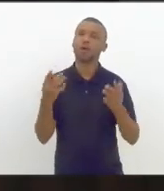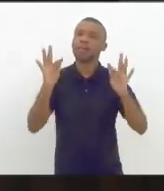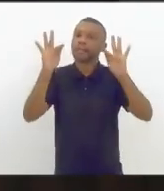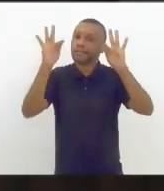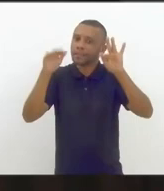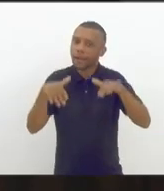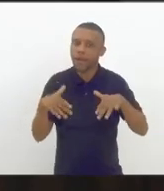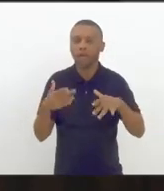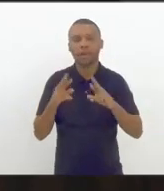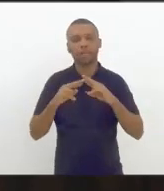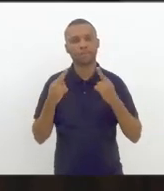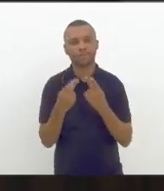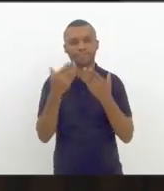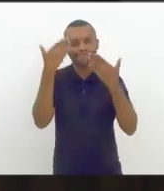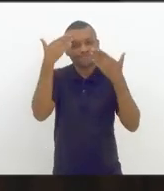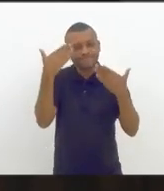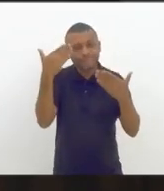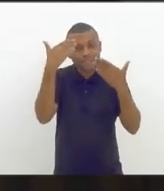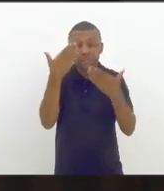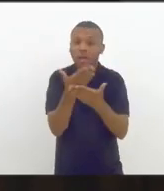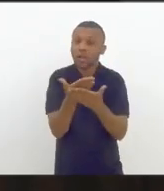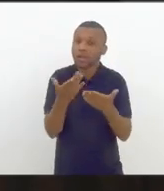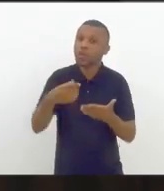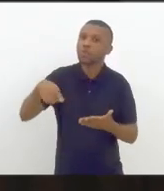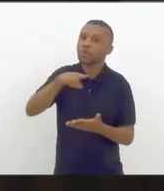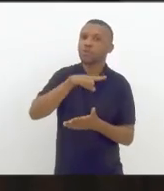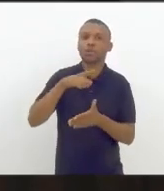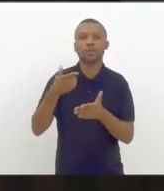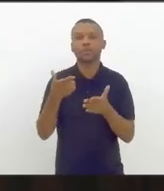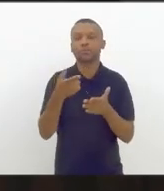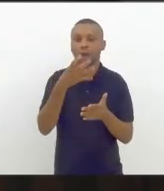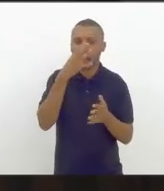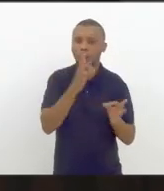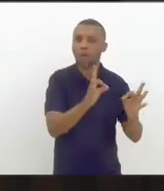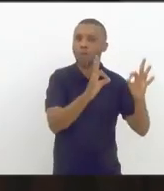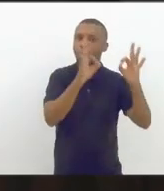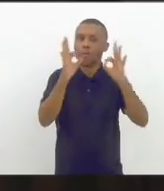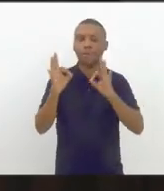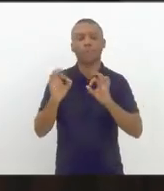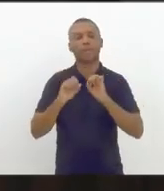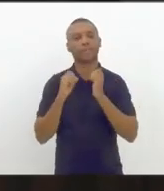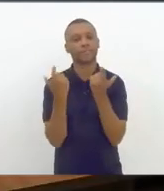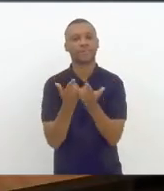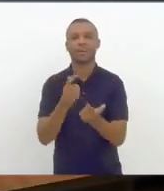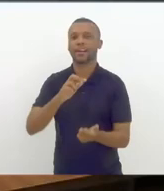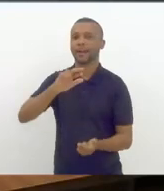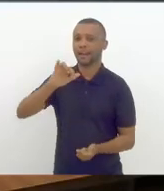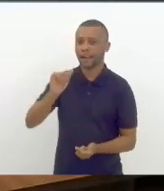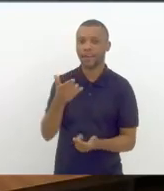a sessão, agradecendo a todas e todos que nos acompanham pela TV Alerj. Boa tarde.